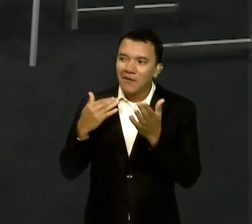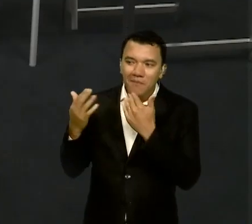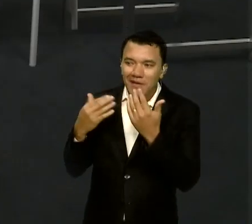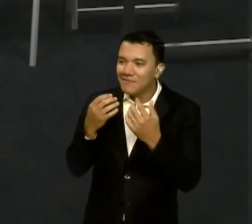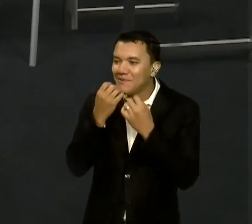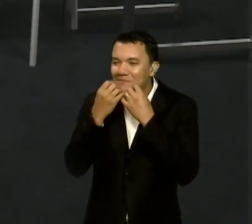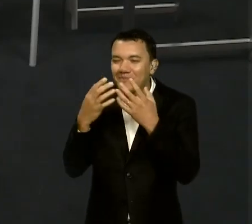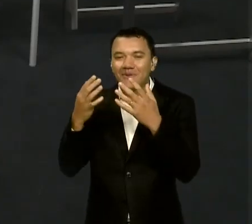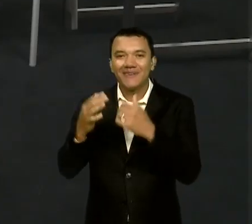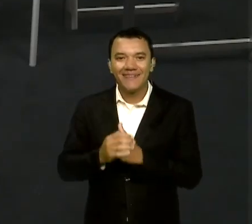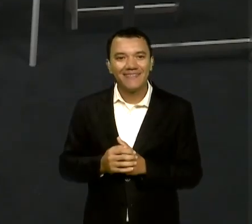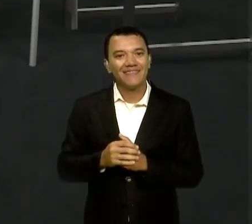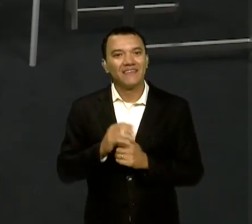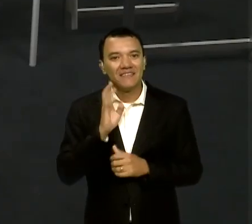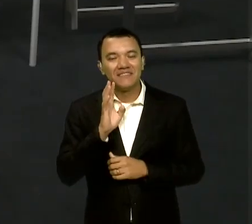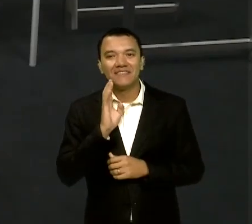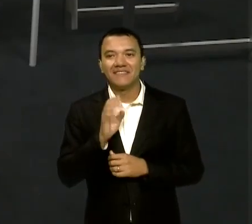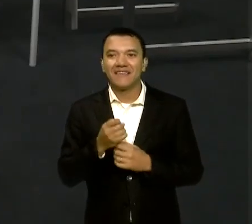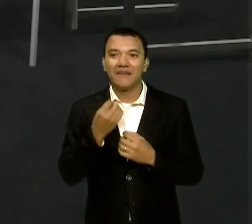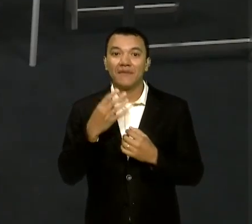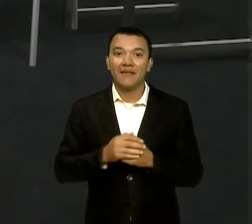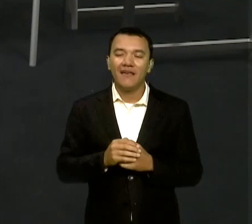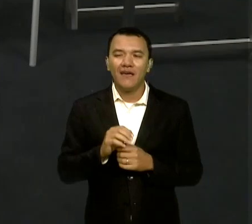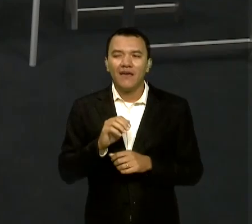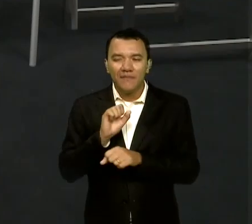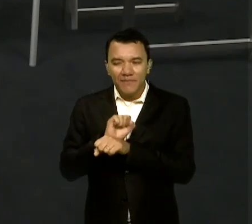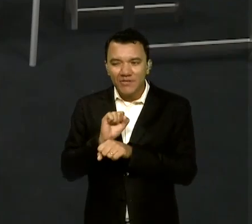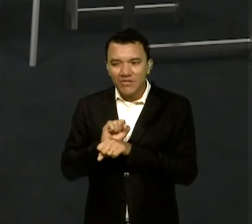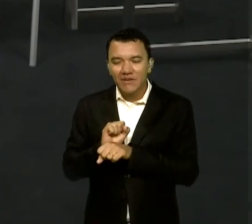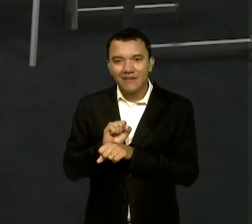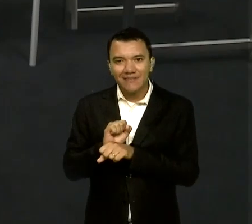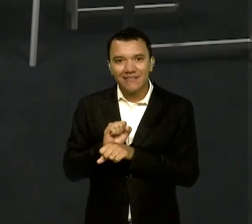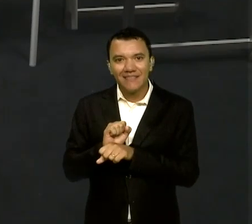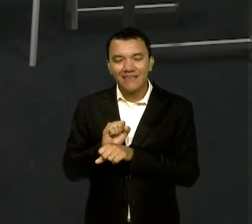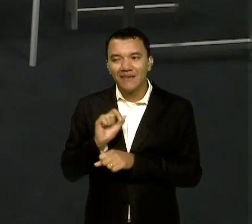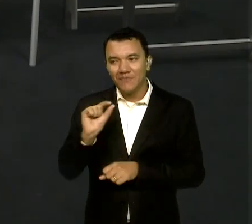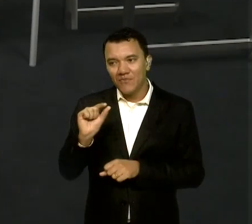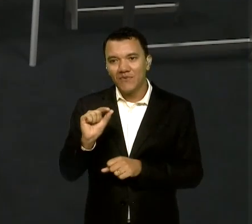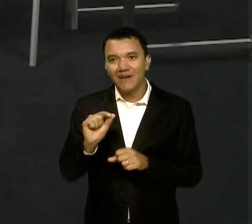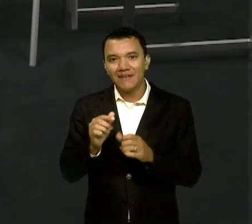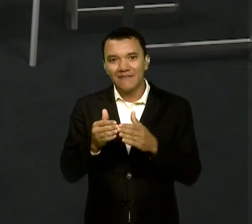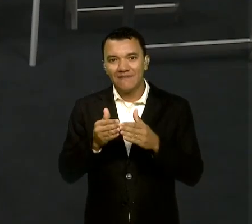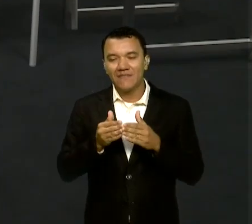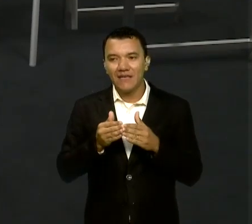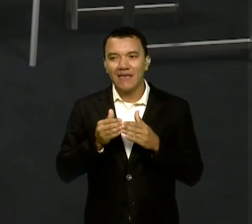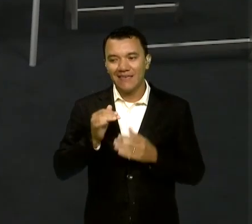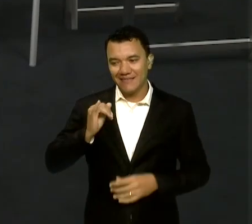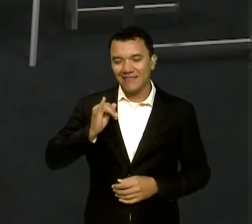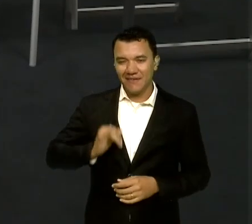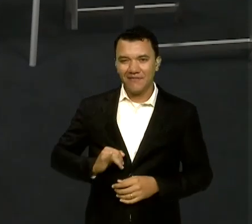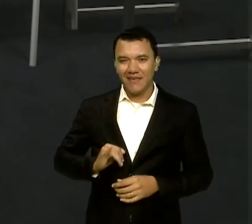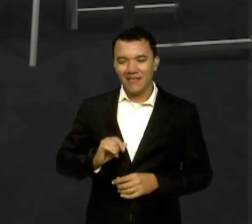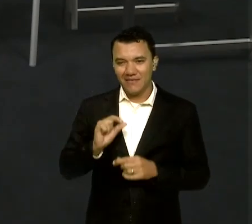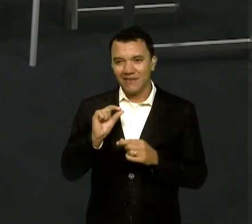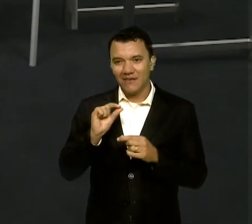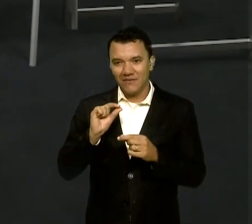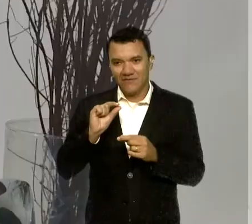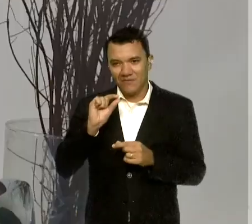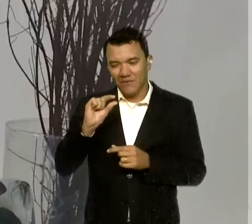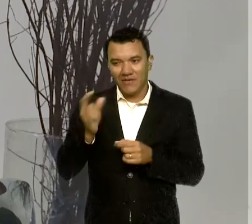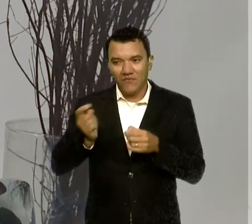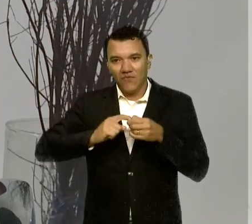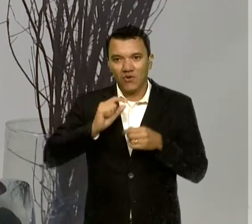Pois é. Então, tá maravilhoso, mas eu vou pedir só um instantinho de licença, porque a gente precisa fazer um intervalozinho. Tudo bem. A